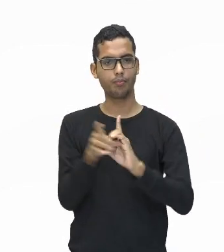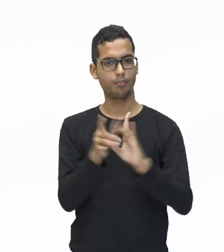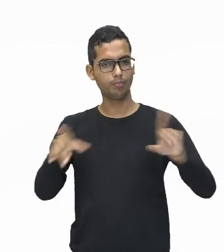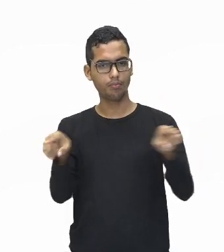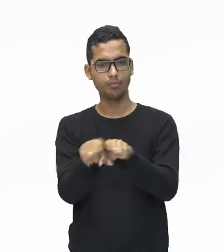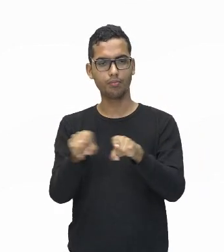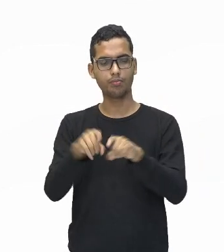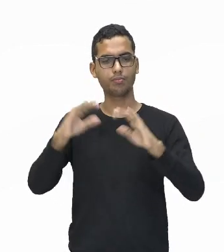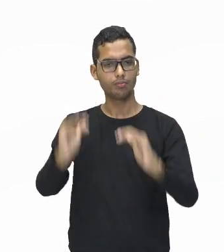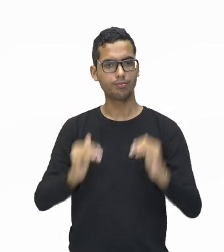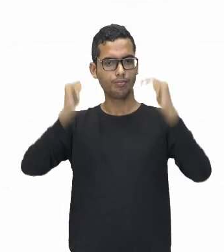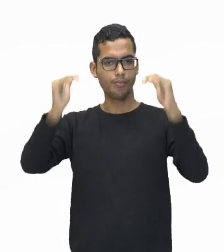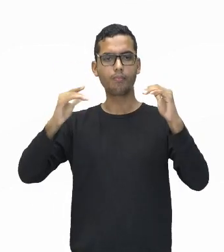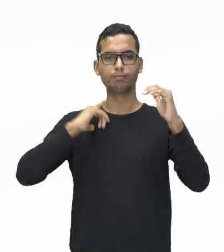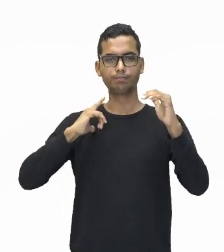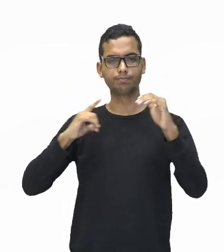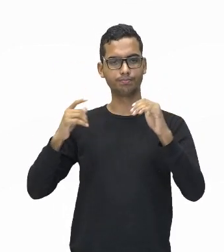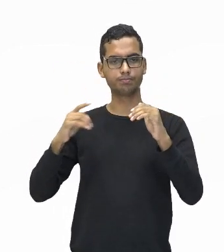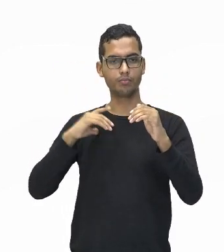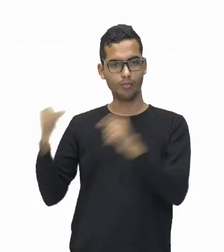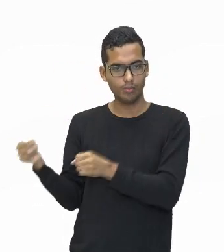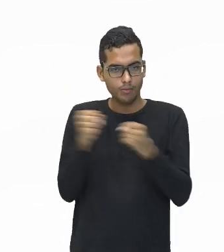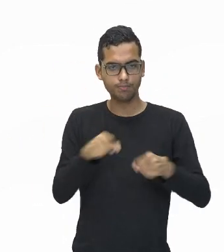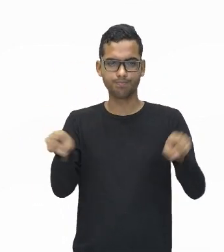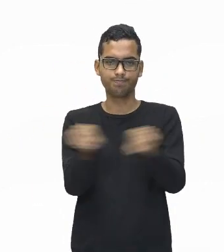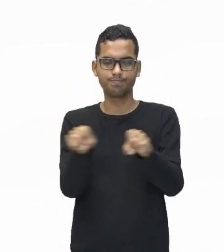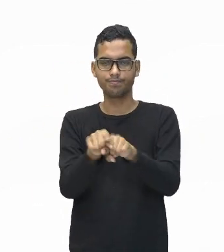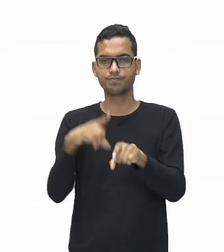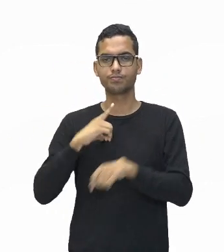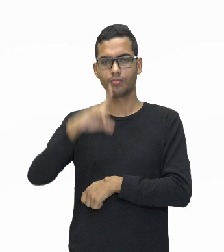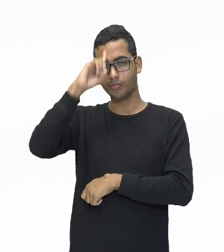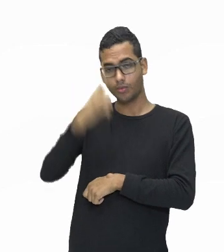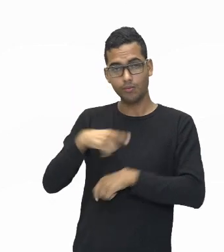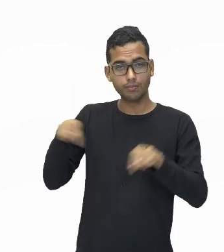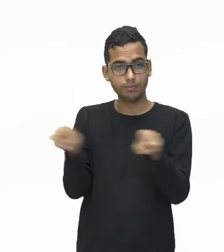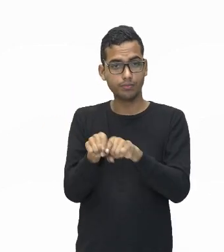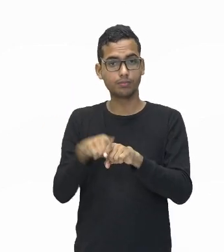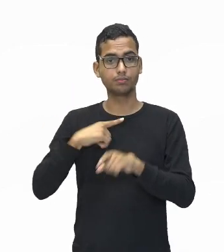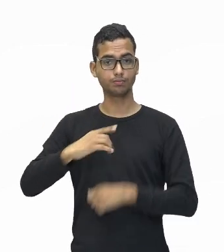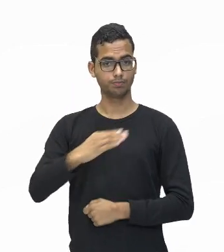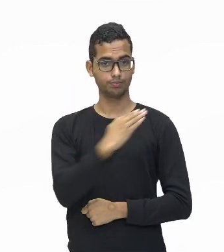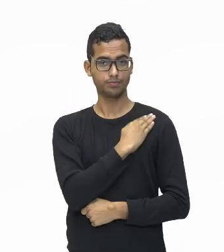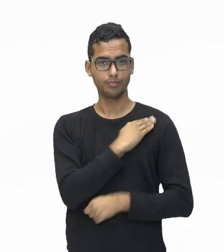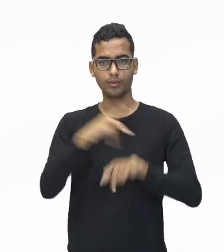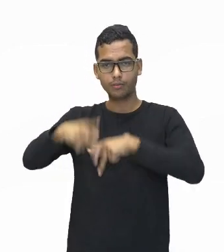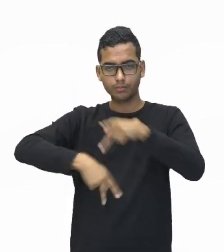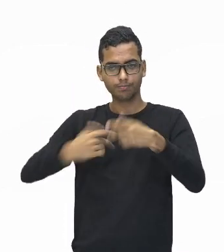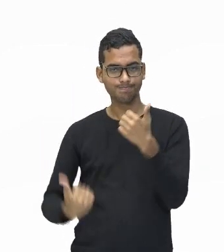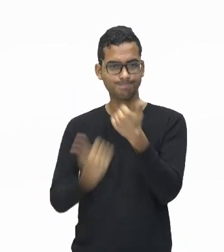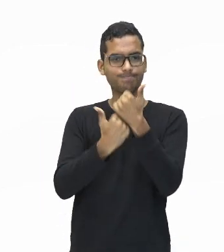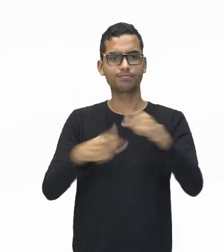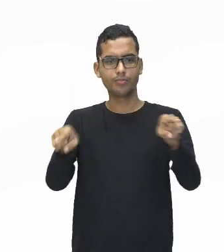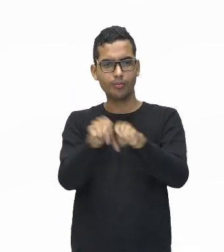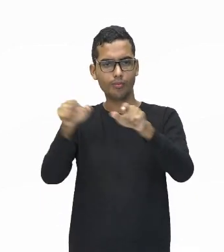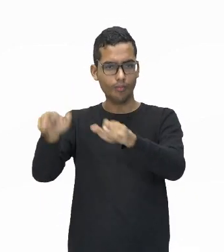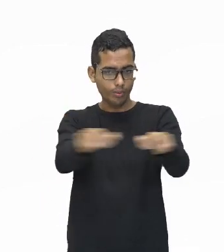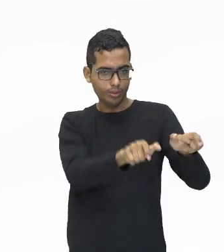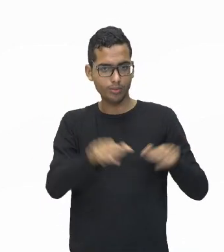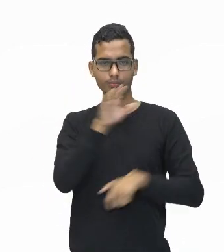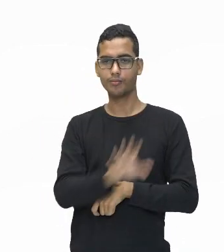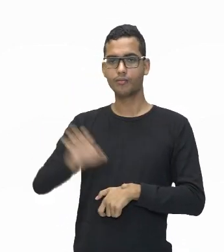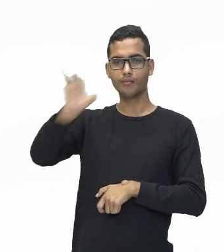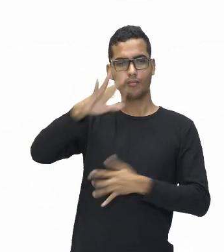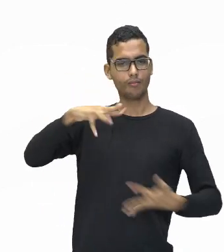poder, democracia, autoritarismo, patrimonialismo, populismo, etc., em âmbito local, regional,